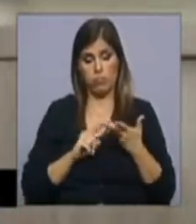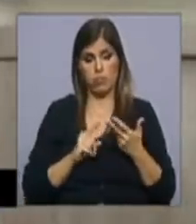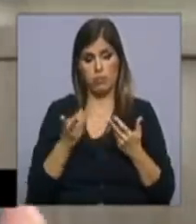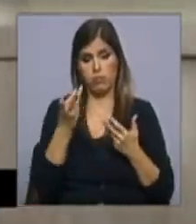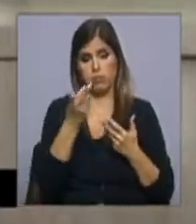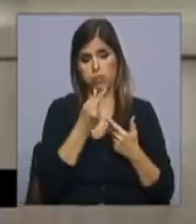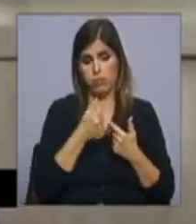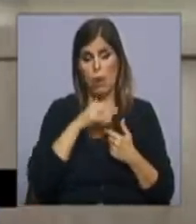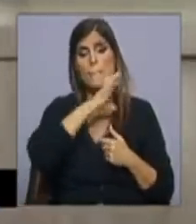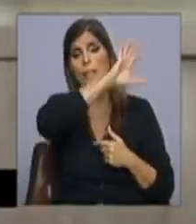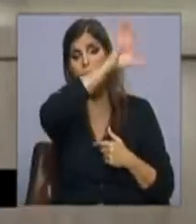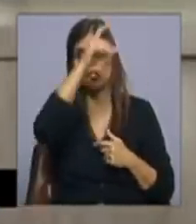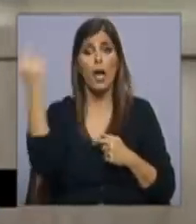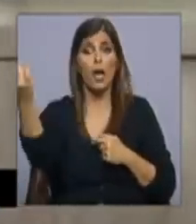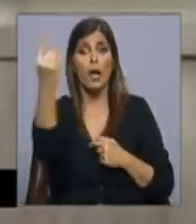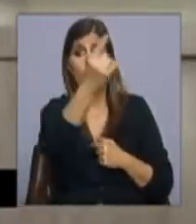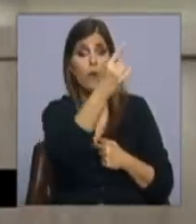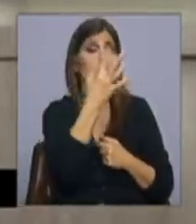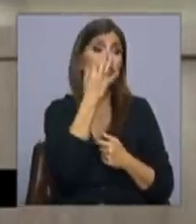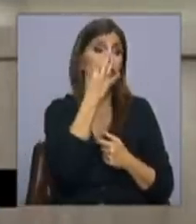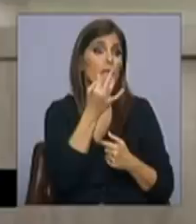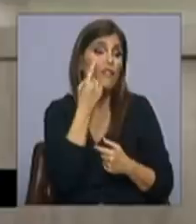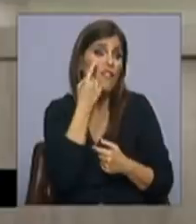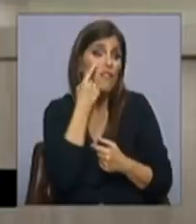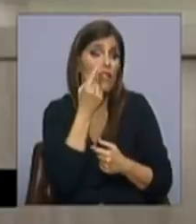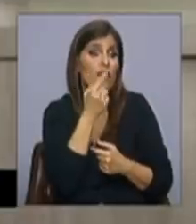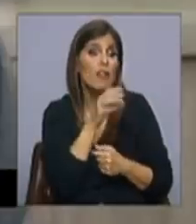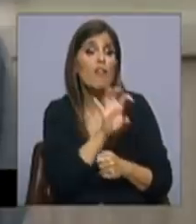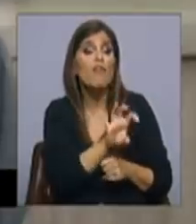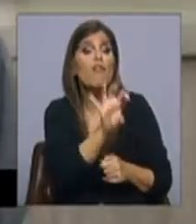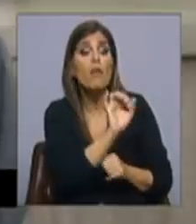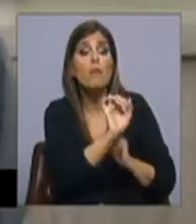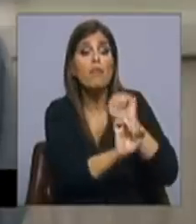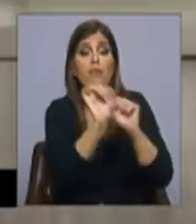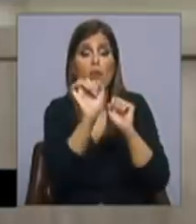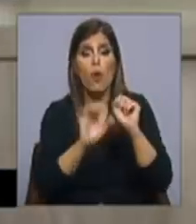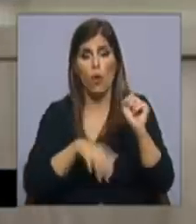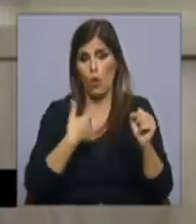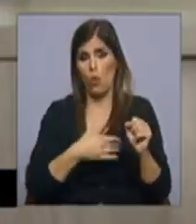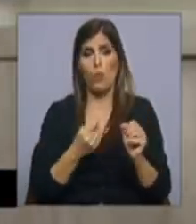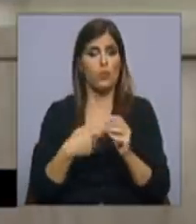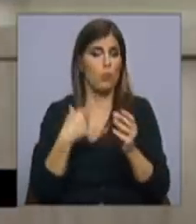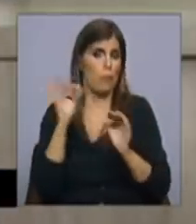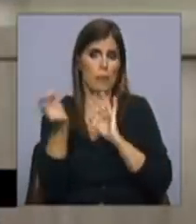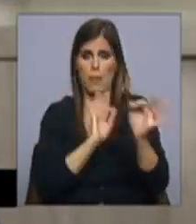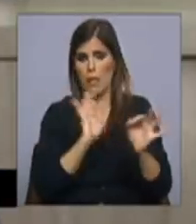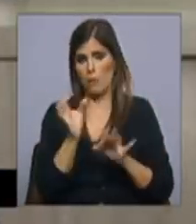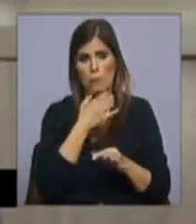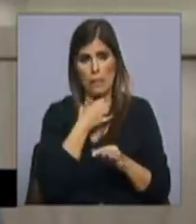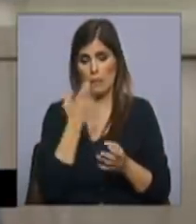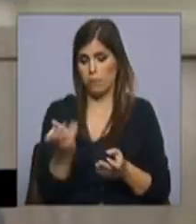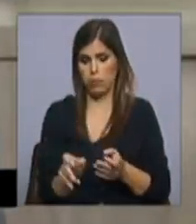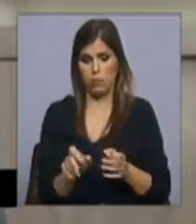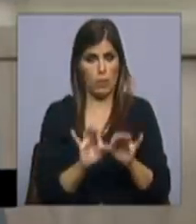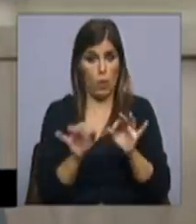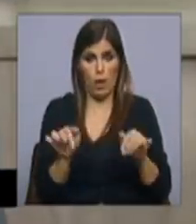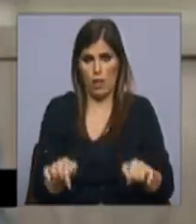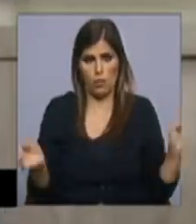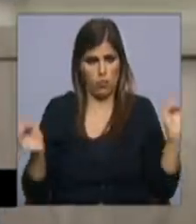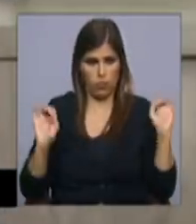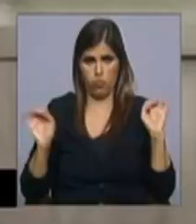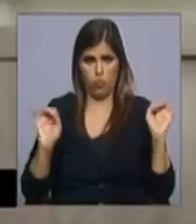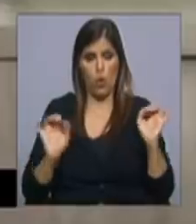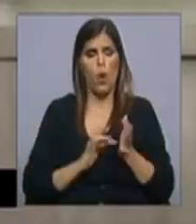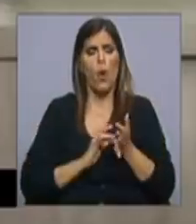países, cada um está tentando sobreviver, o mundo não estava preparado para uma crise como essa, e o Brasil tem condições